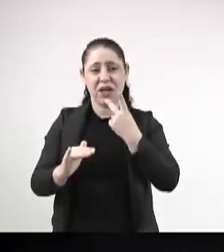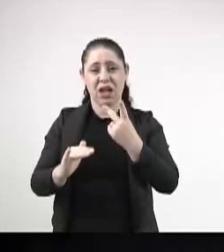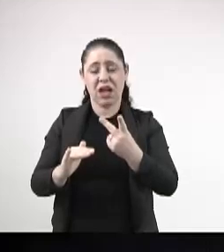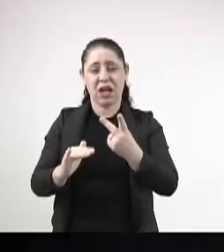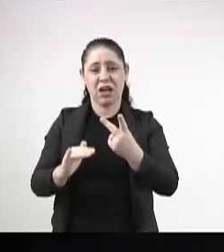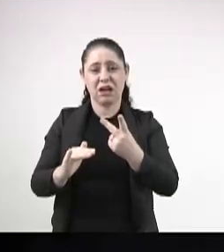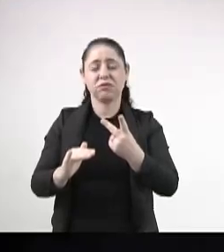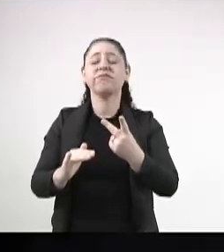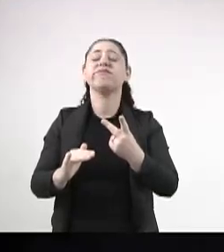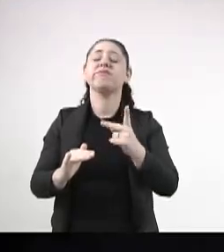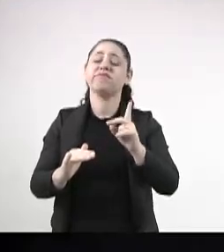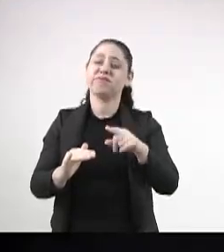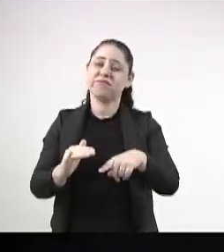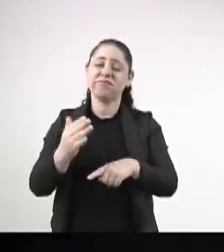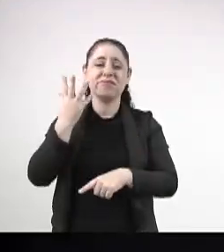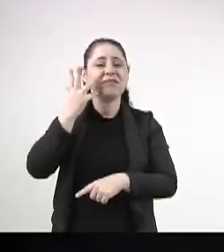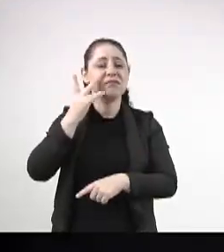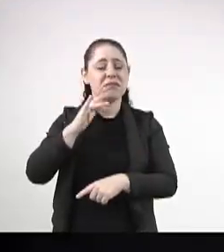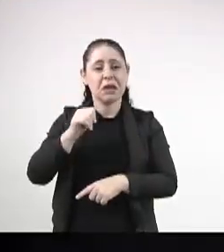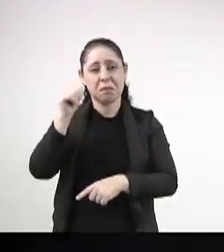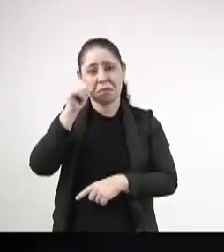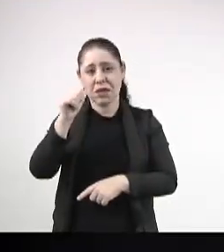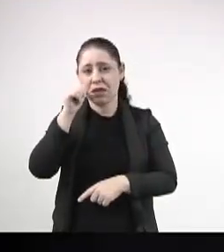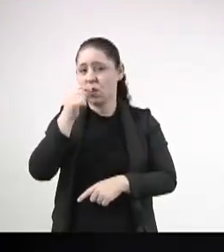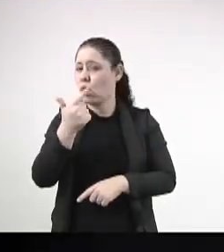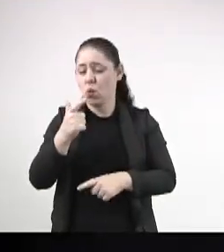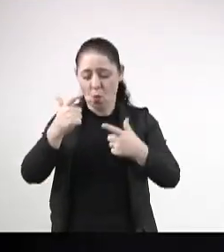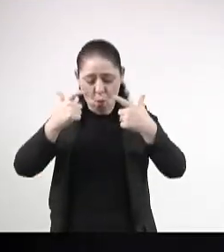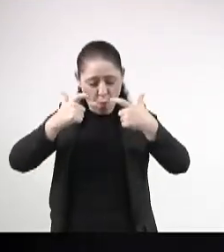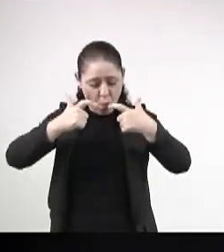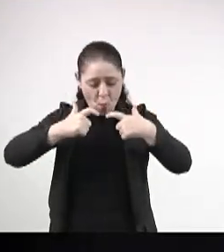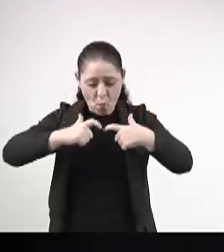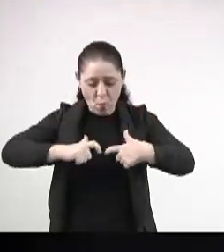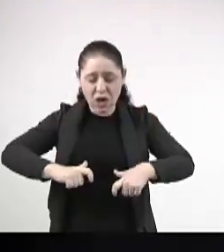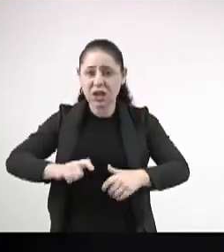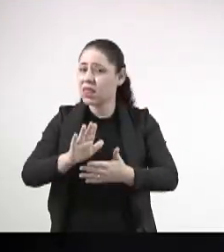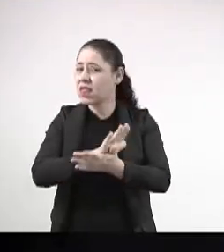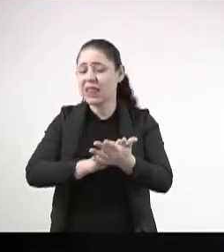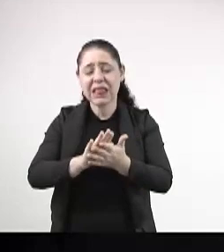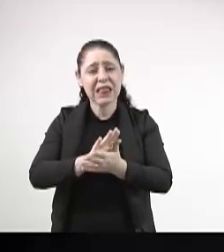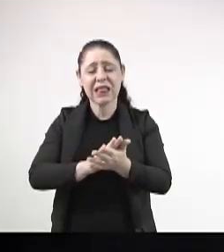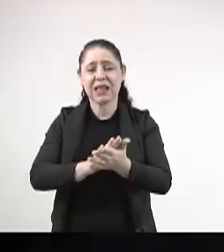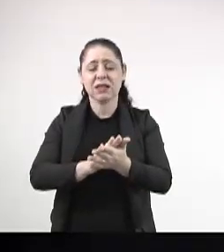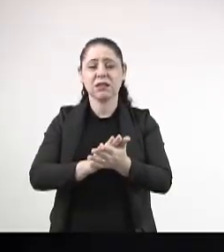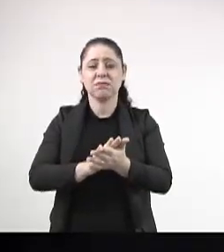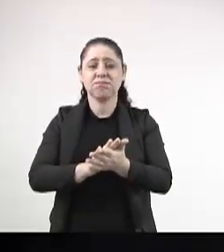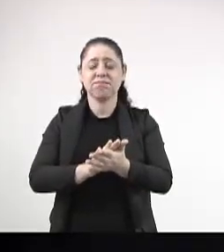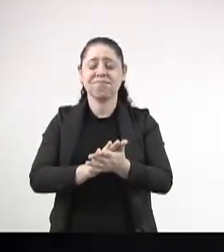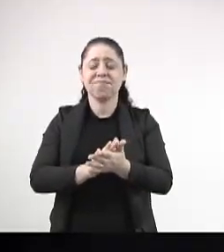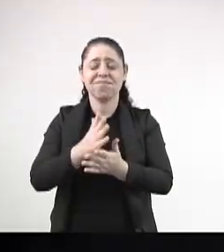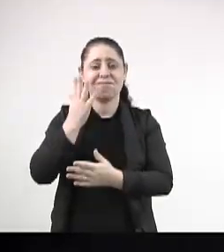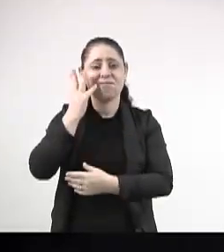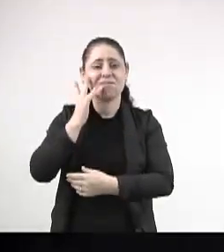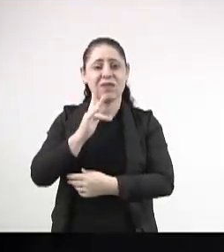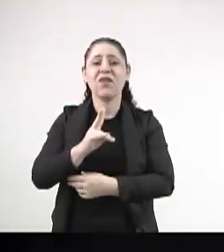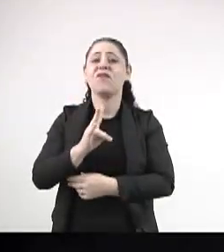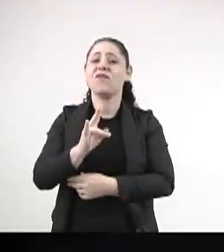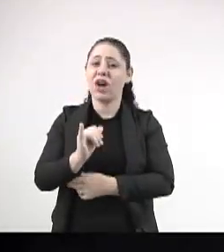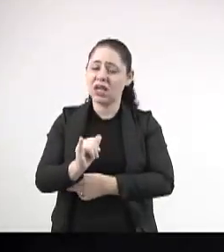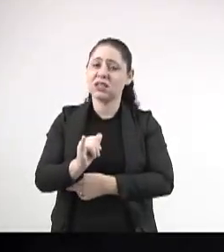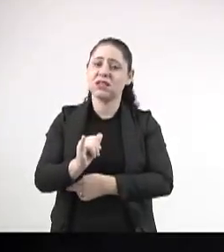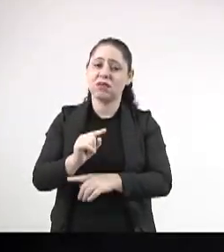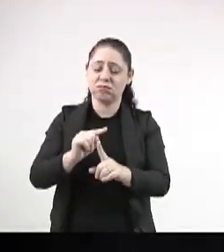de crianças, de uma menina que não tem o corpo nem formação ainda, e que vai